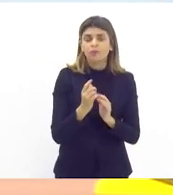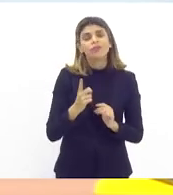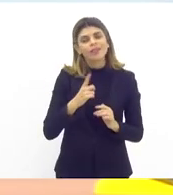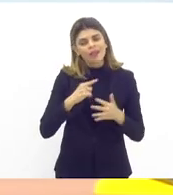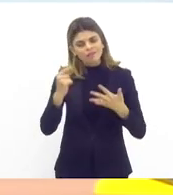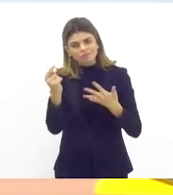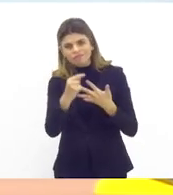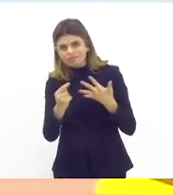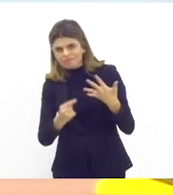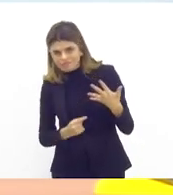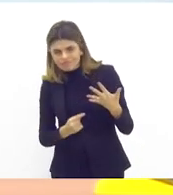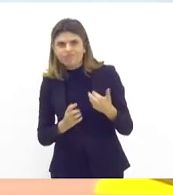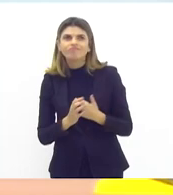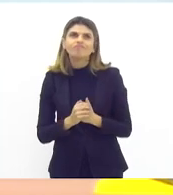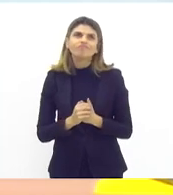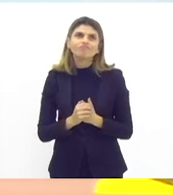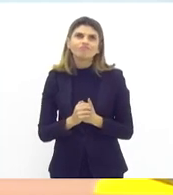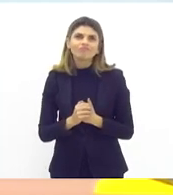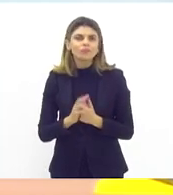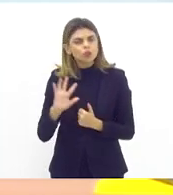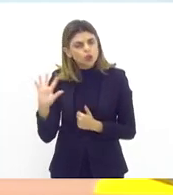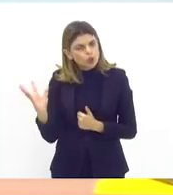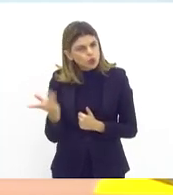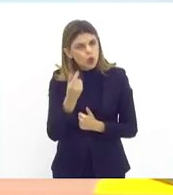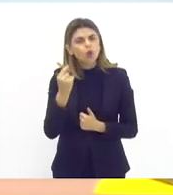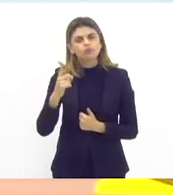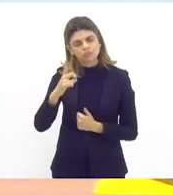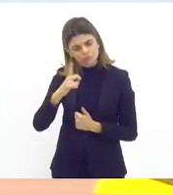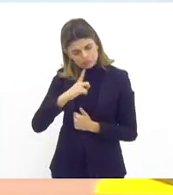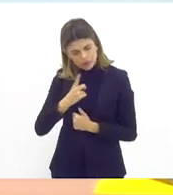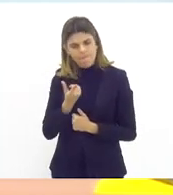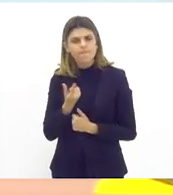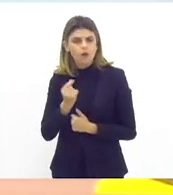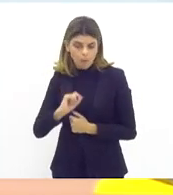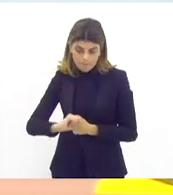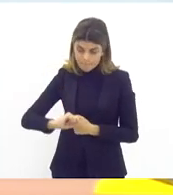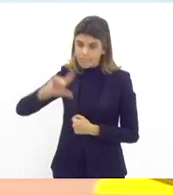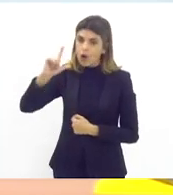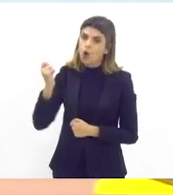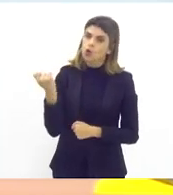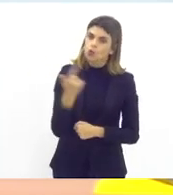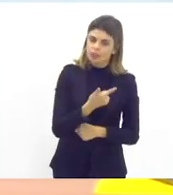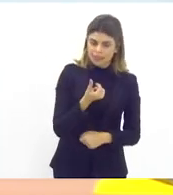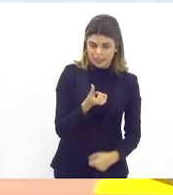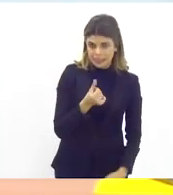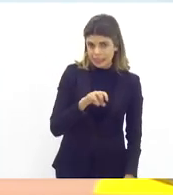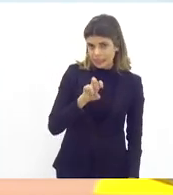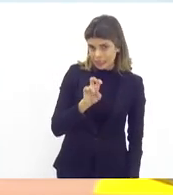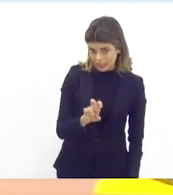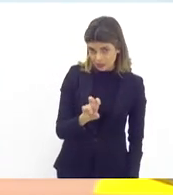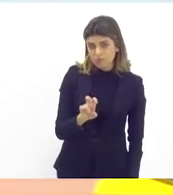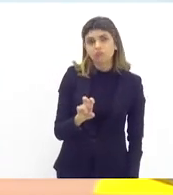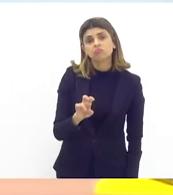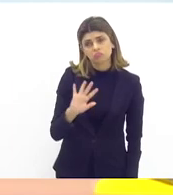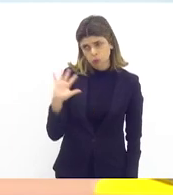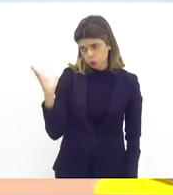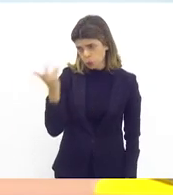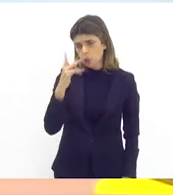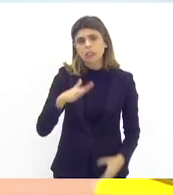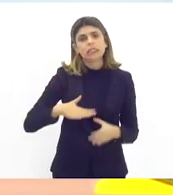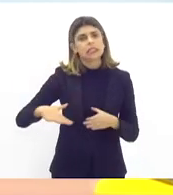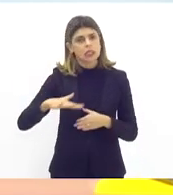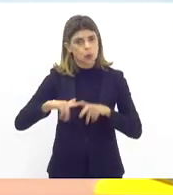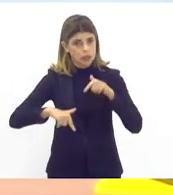aqui, primeiro, a carga, todos os indicadores que a gente tem, a carga é maior do que esses 8,65, em praticamente todo o setor de